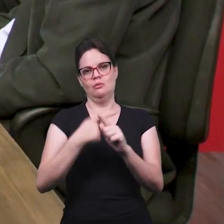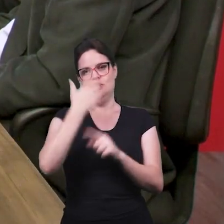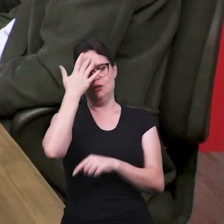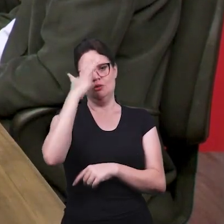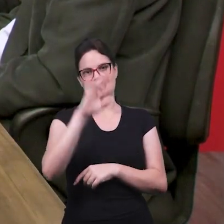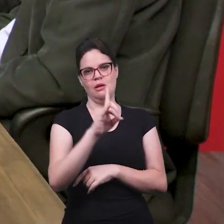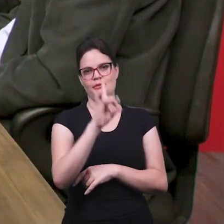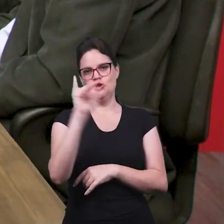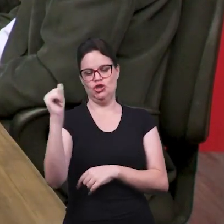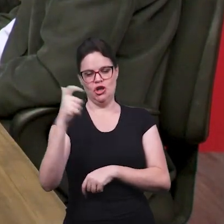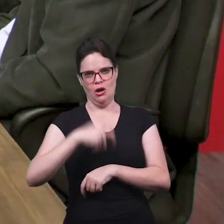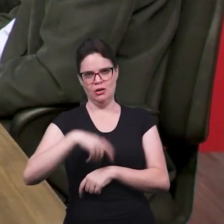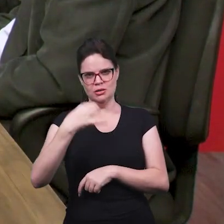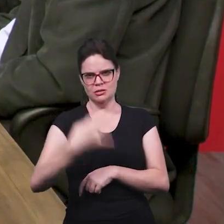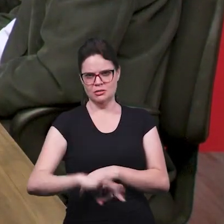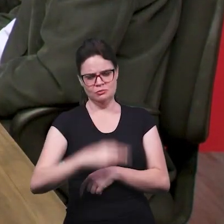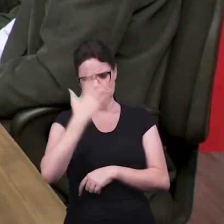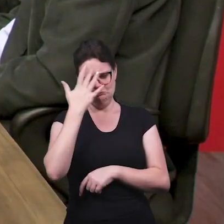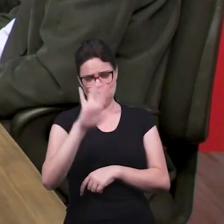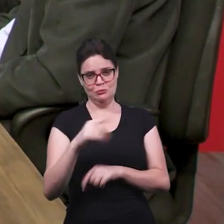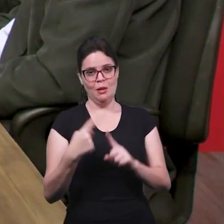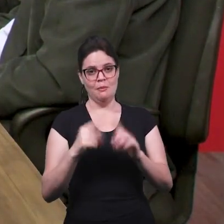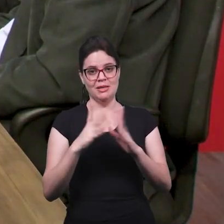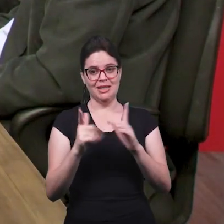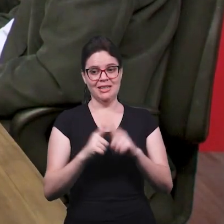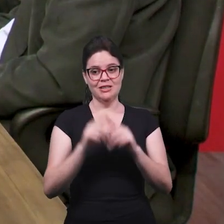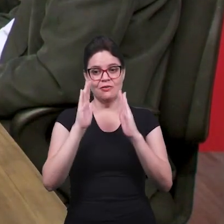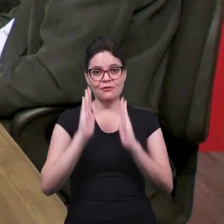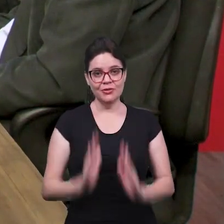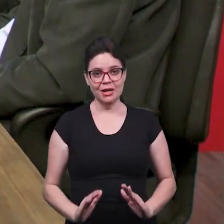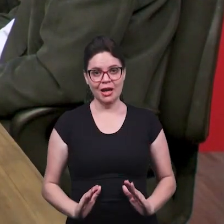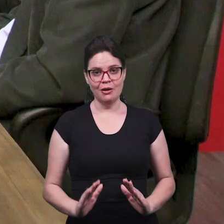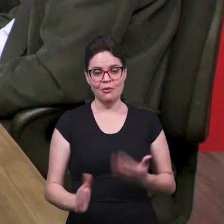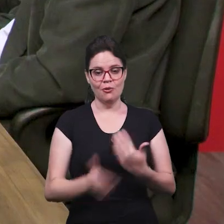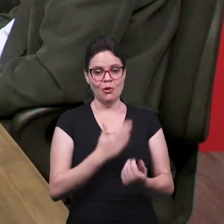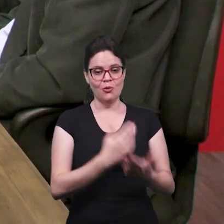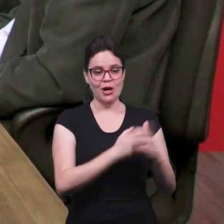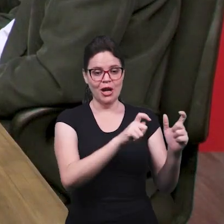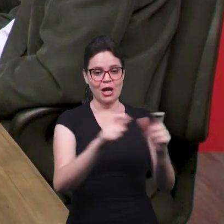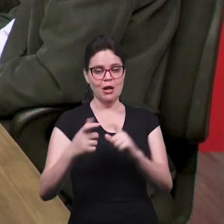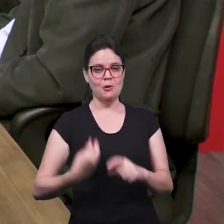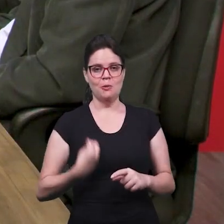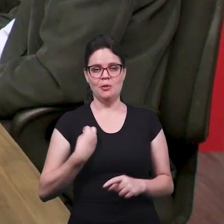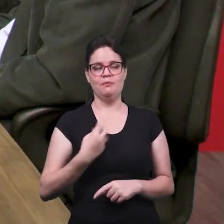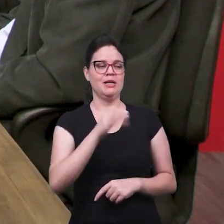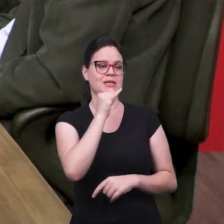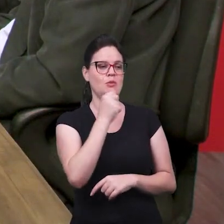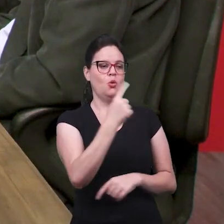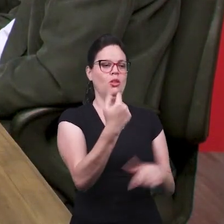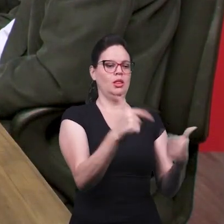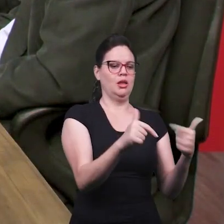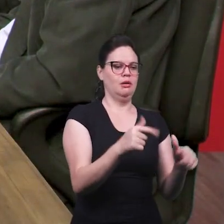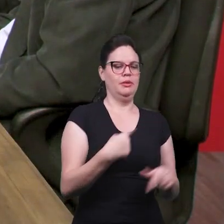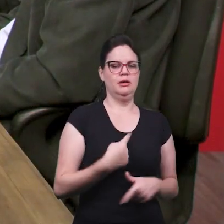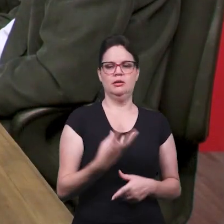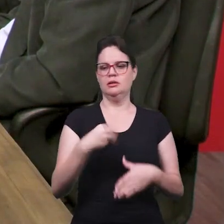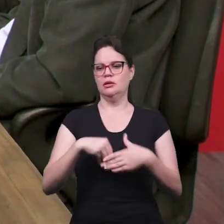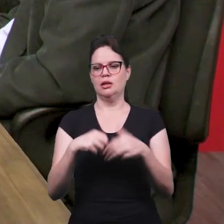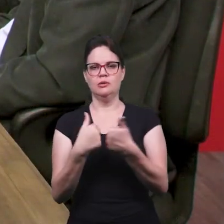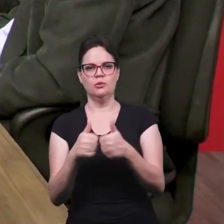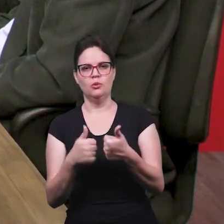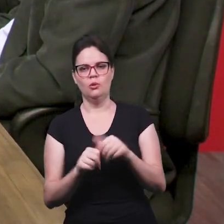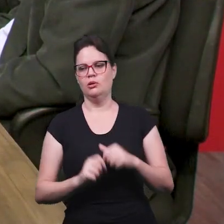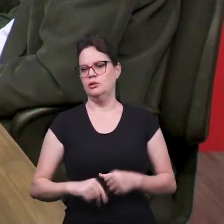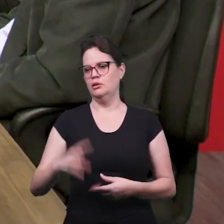hora. Mas a igreja fiel, aonde ela estiver, estará um trabalhando, o outro vai estar no ônibus, o outro vai